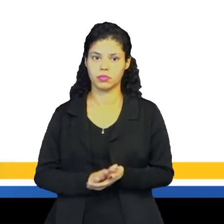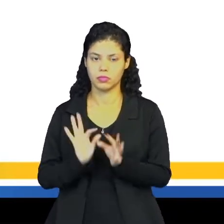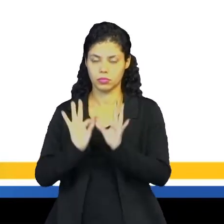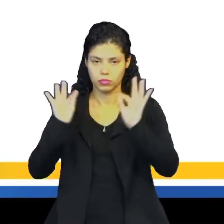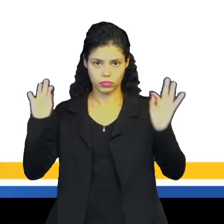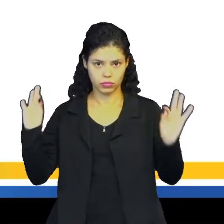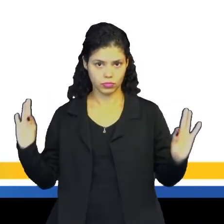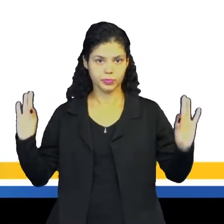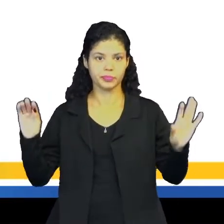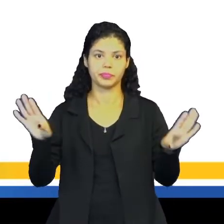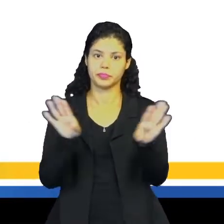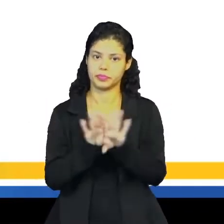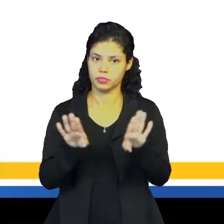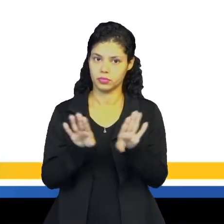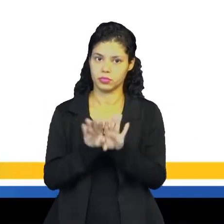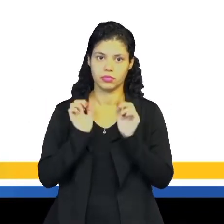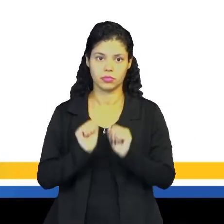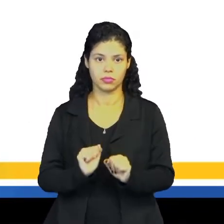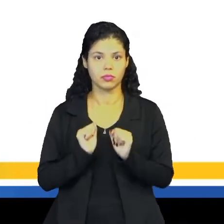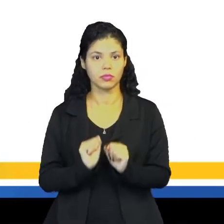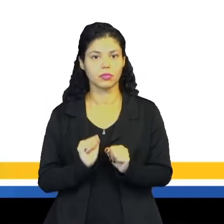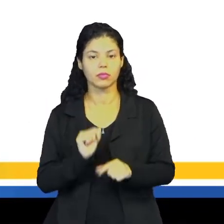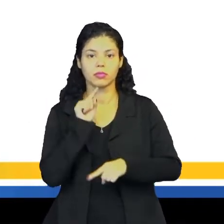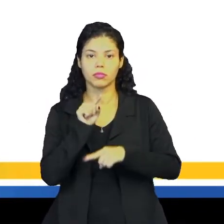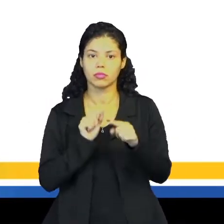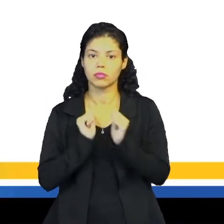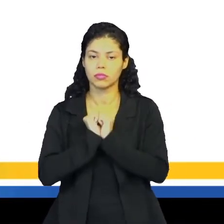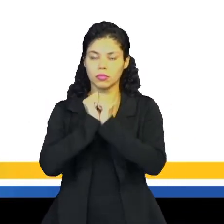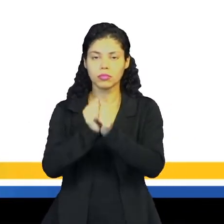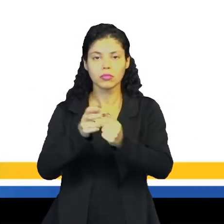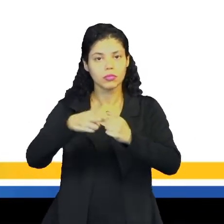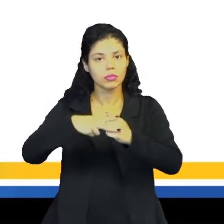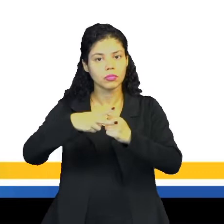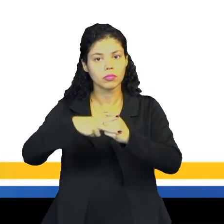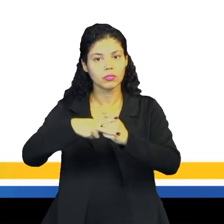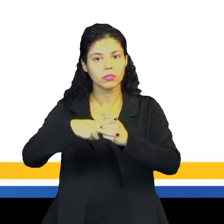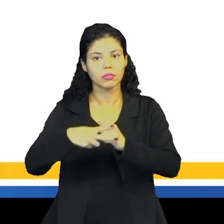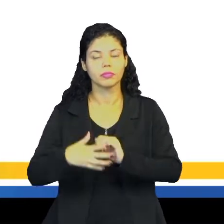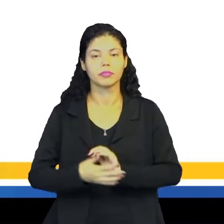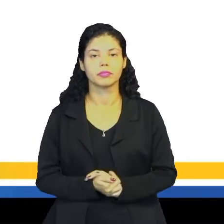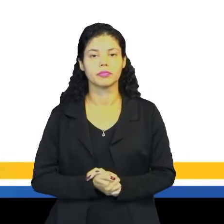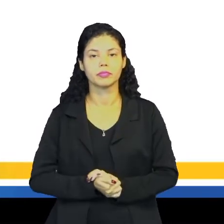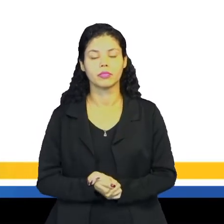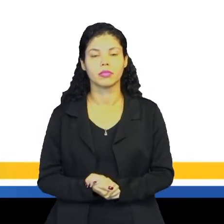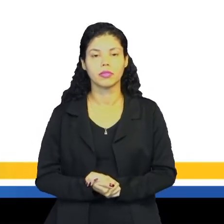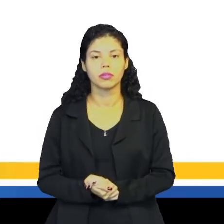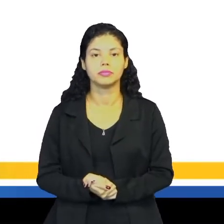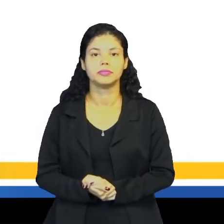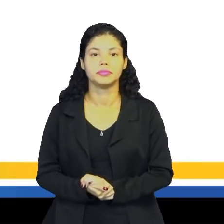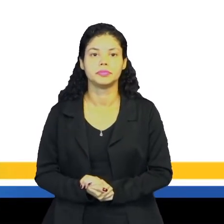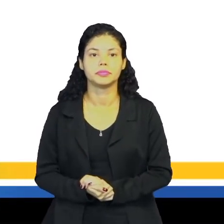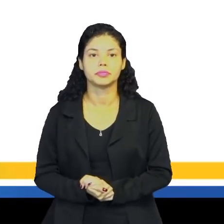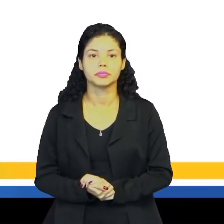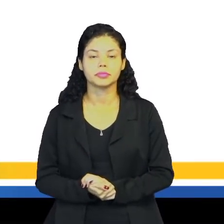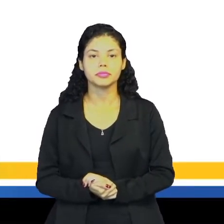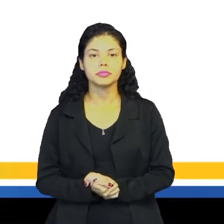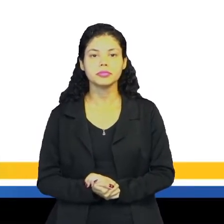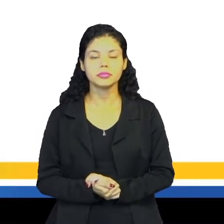de posse, de medida e também podem vir, né, junto aos verbos.